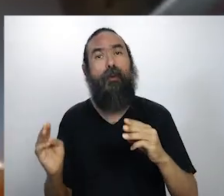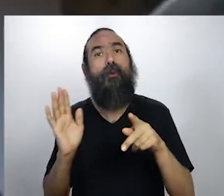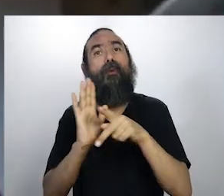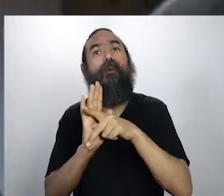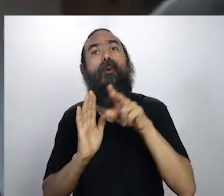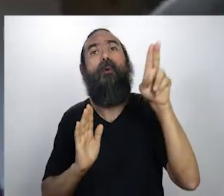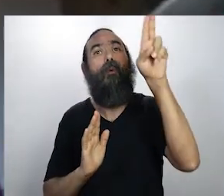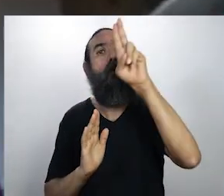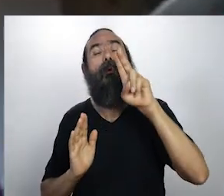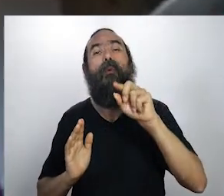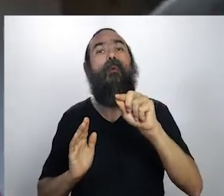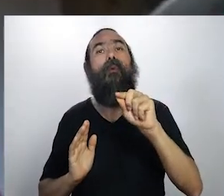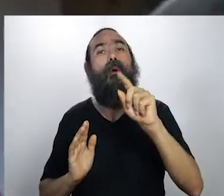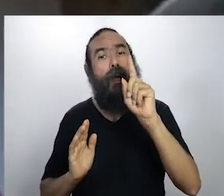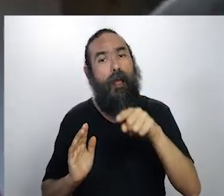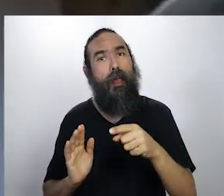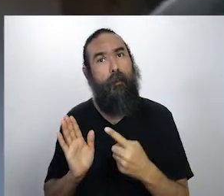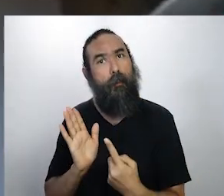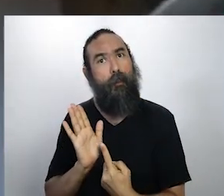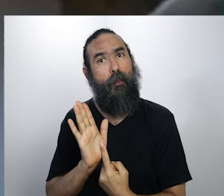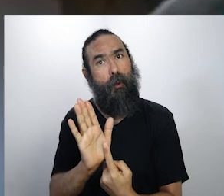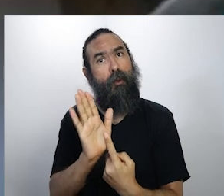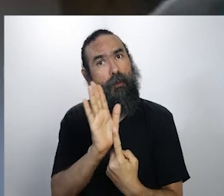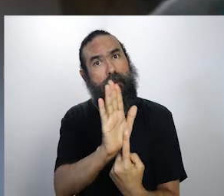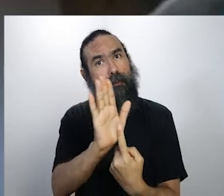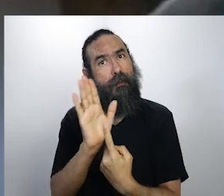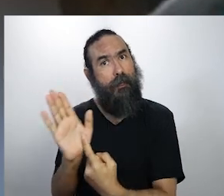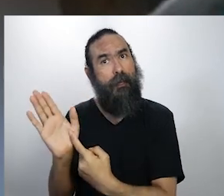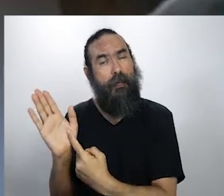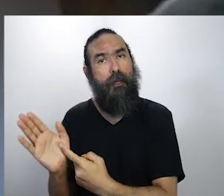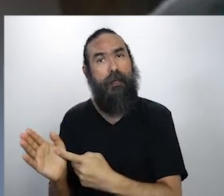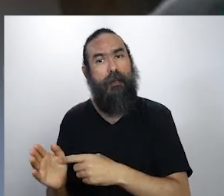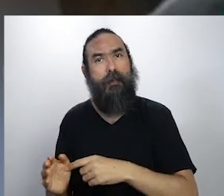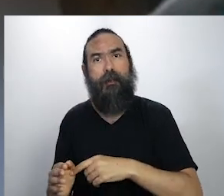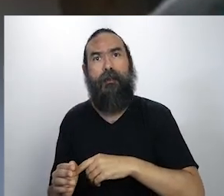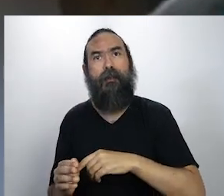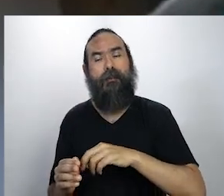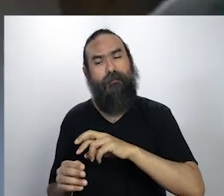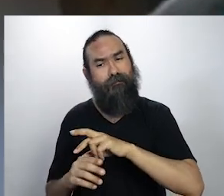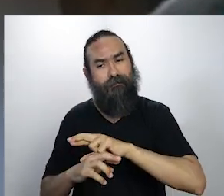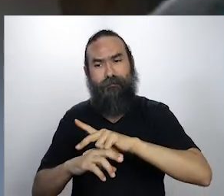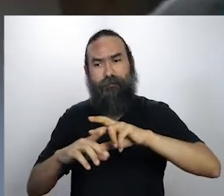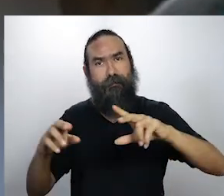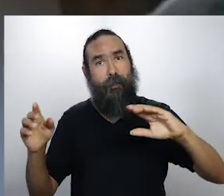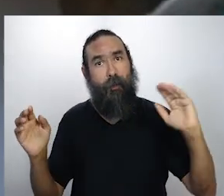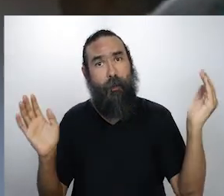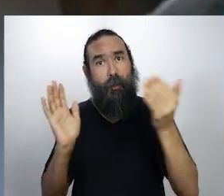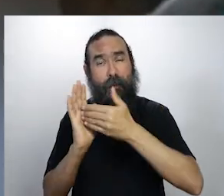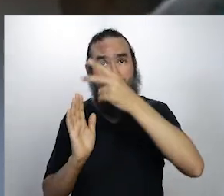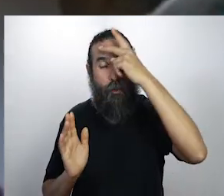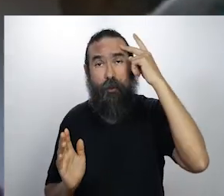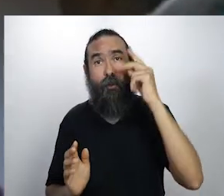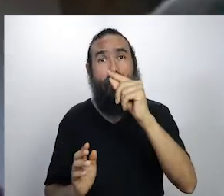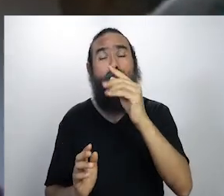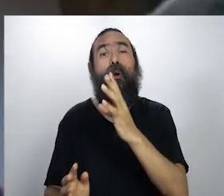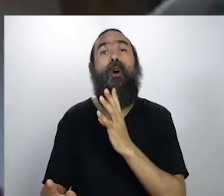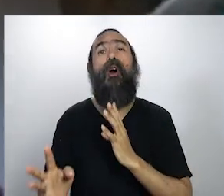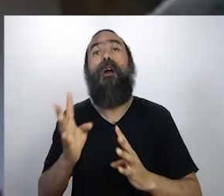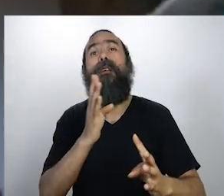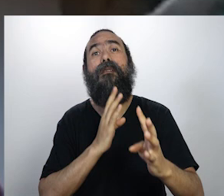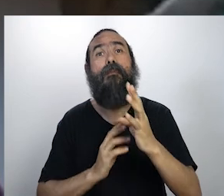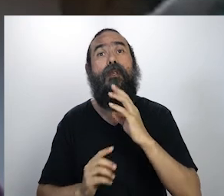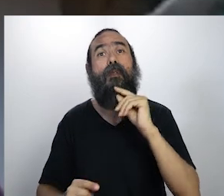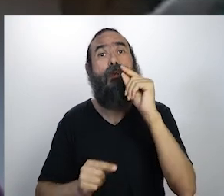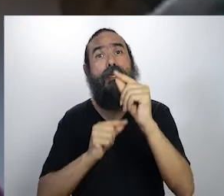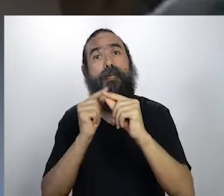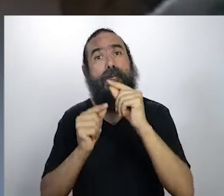ele é a ponte, a possibilidade de levar e difundir de uma maneira muito ampla e acessível o